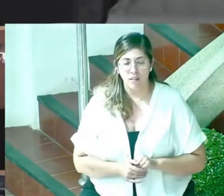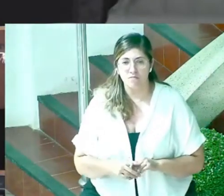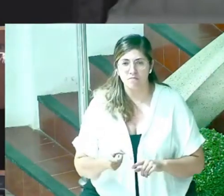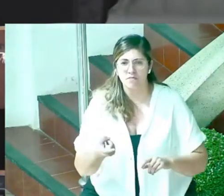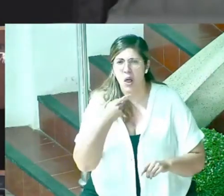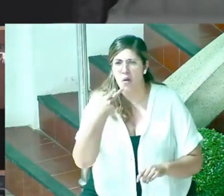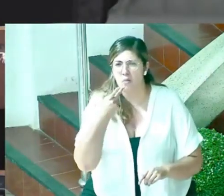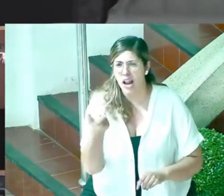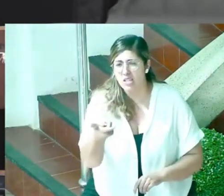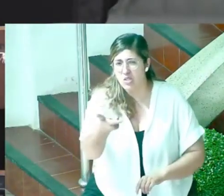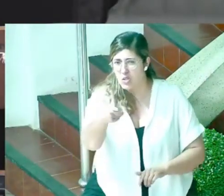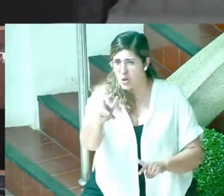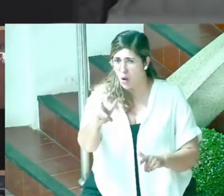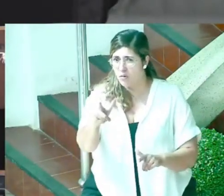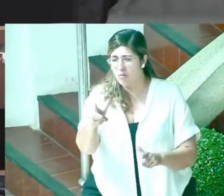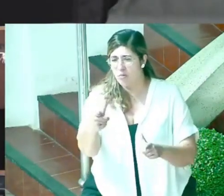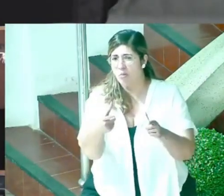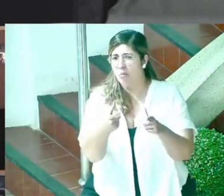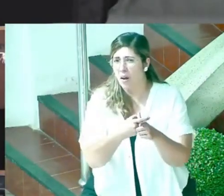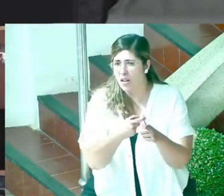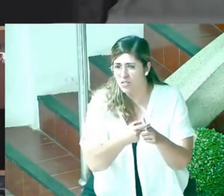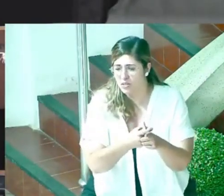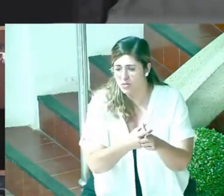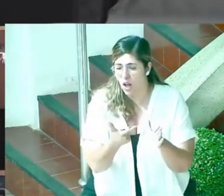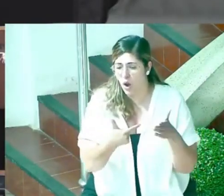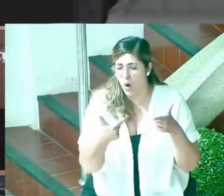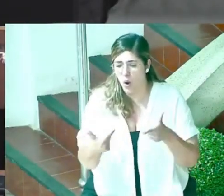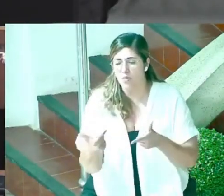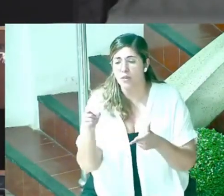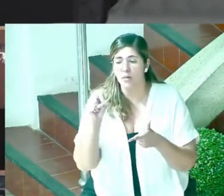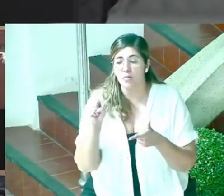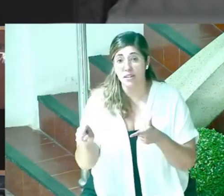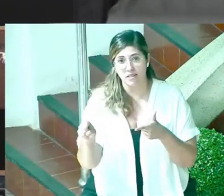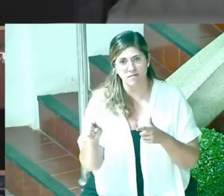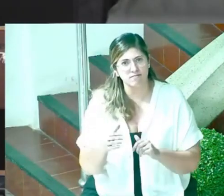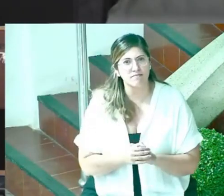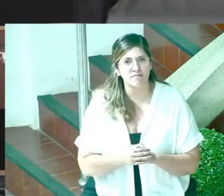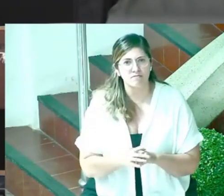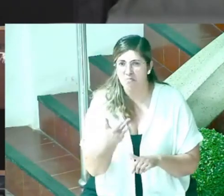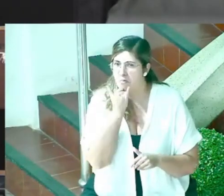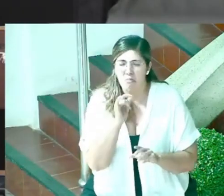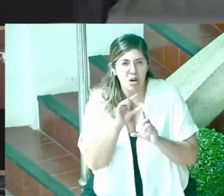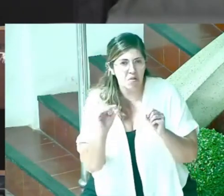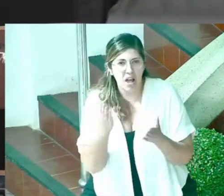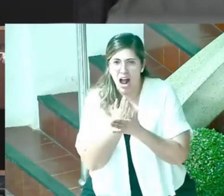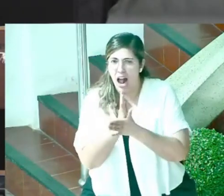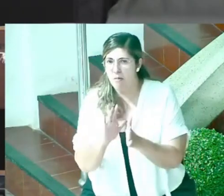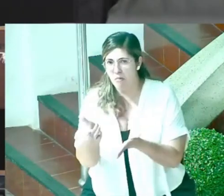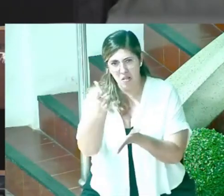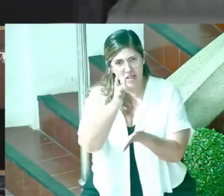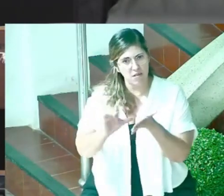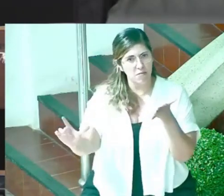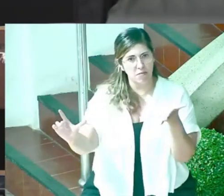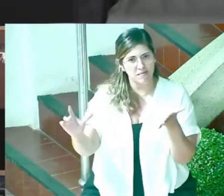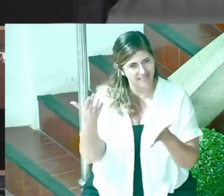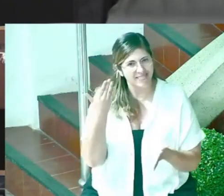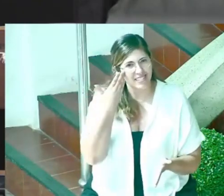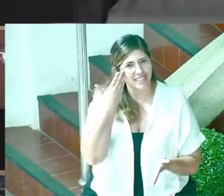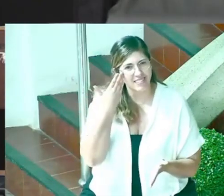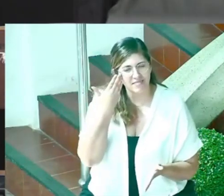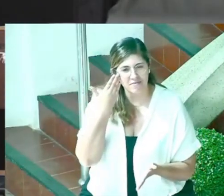de suas implicações em nossas vidas, em nossos relacionamentos.